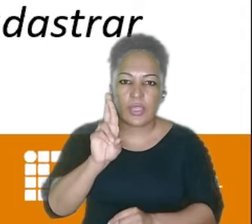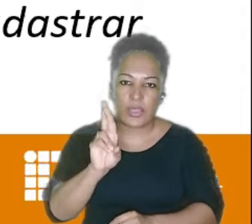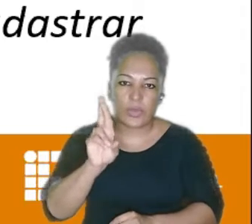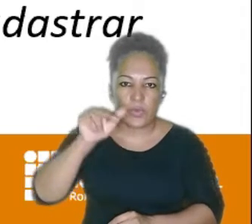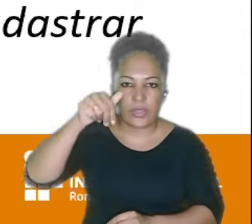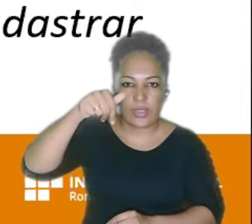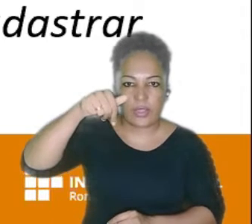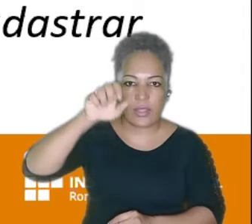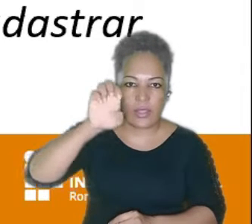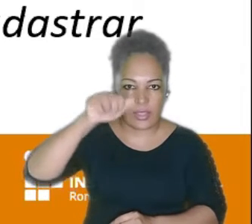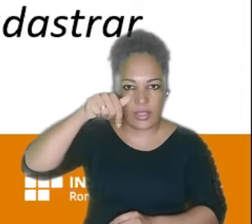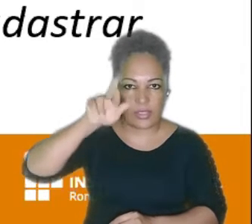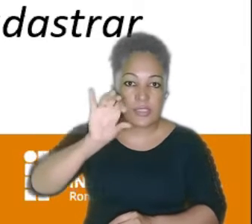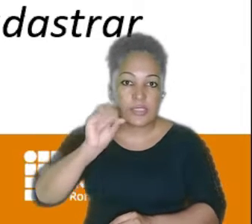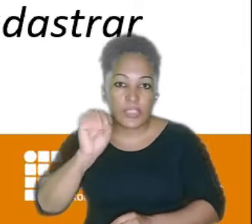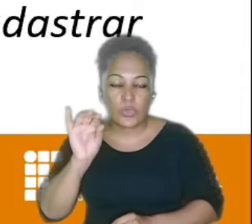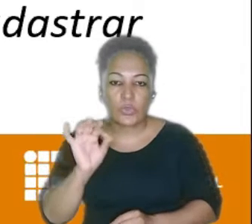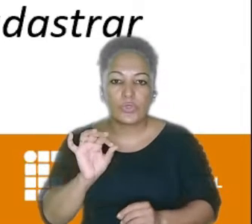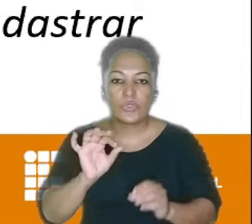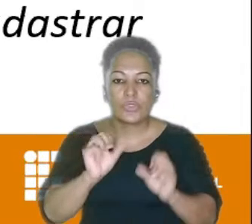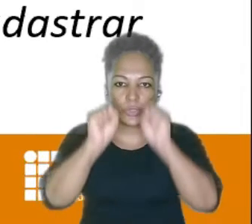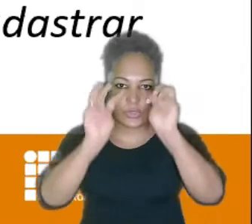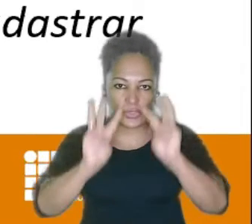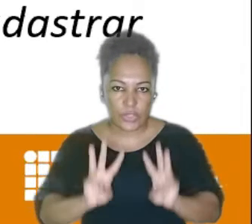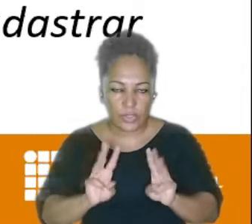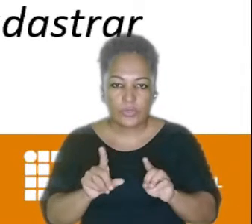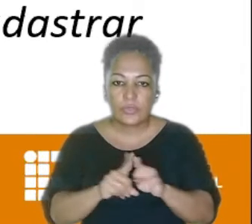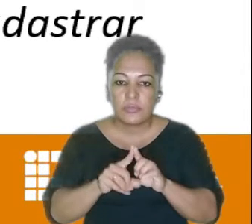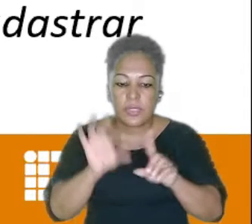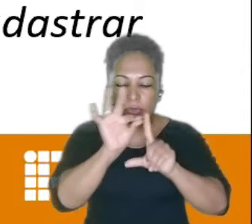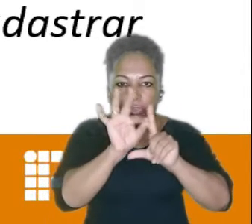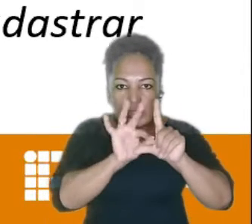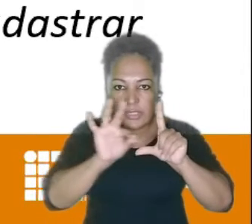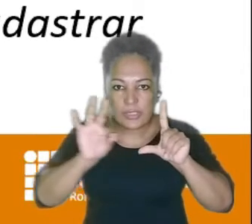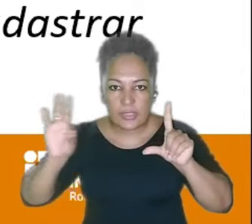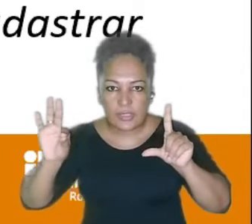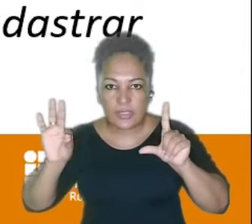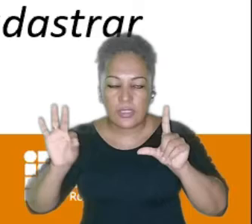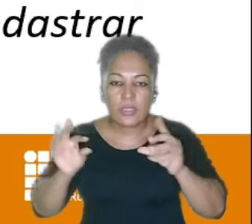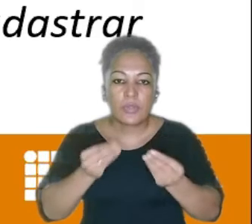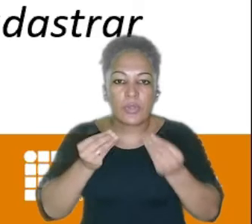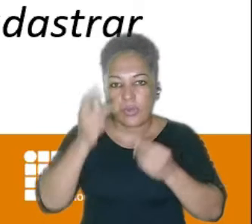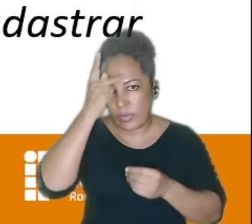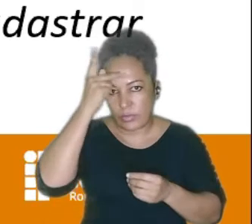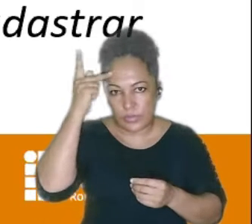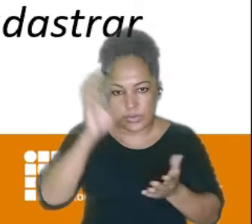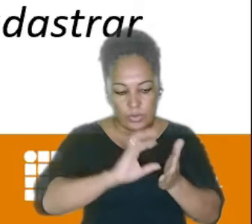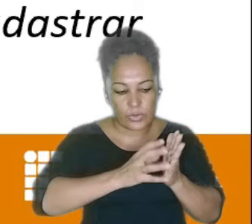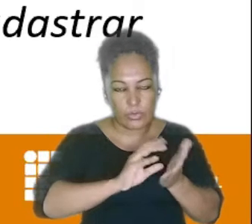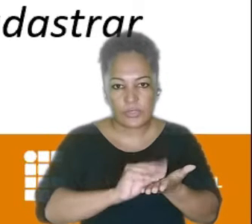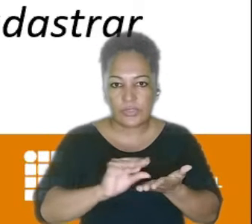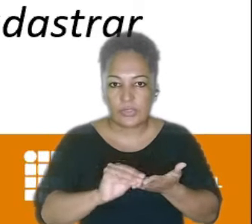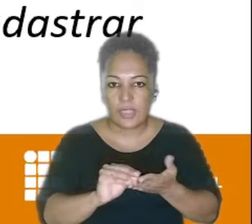um requisito de software, tá? O diagrama de entidade de relacionamento é a forma pela qual o projetista de banco de